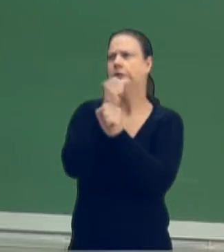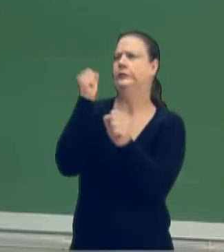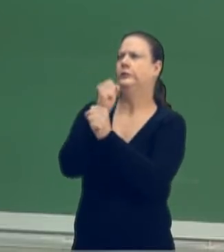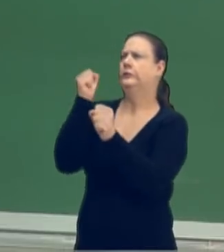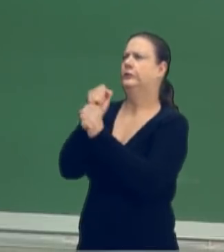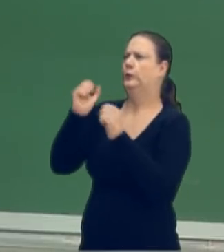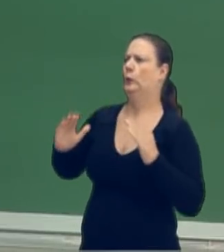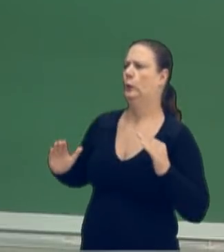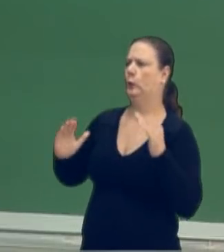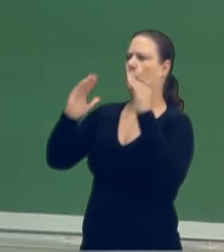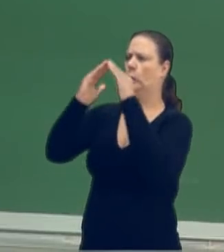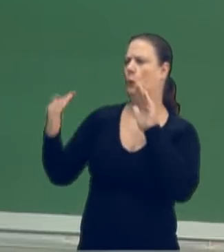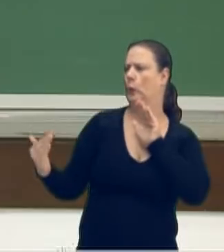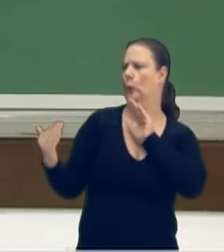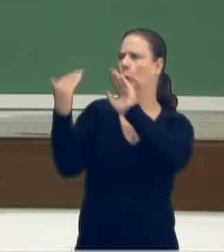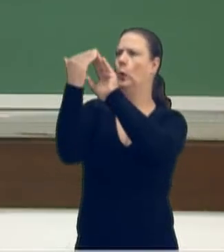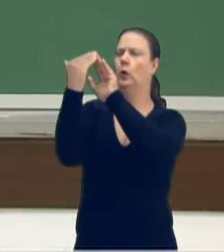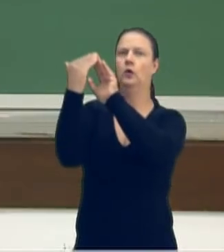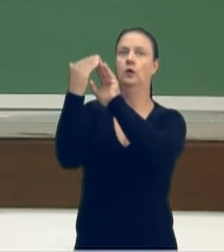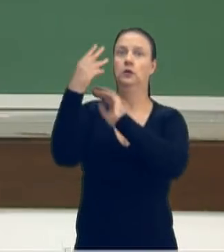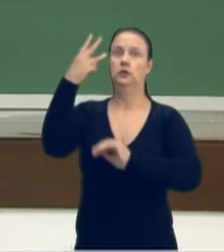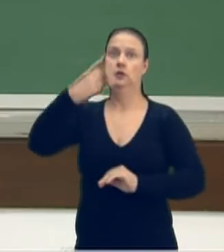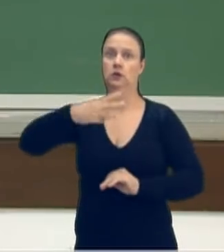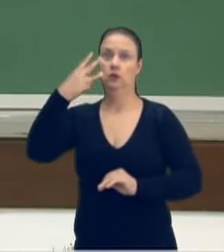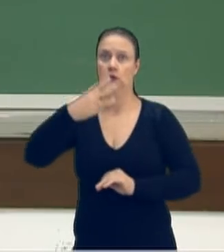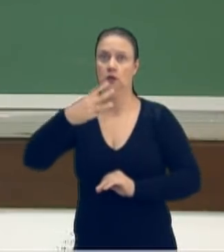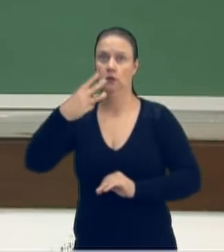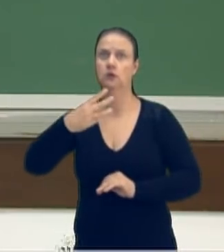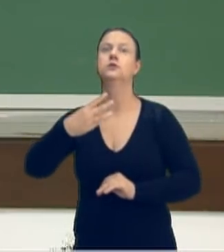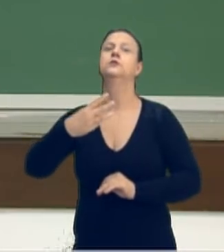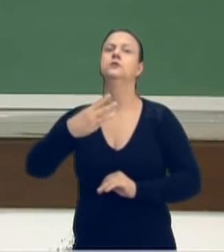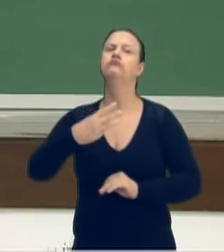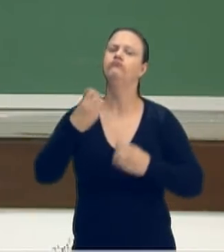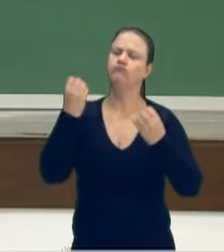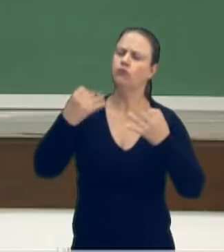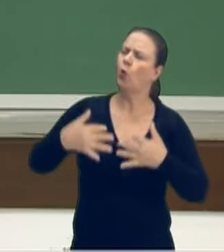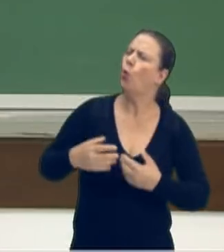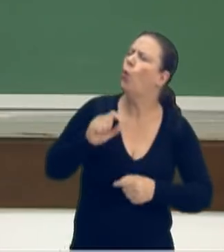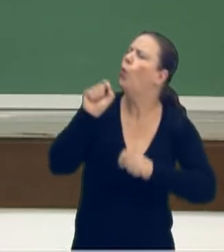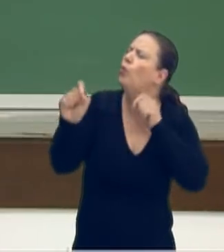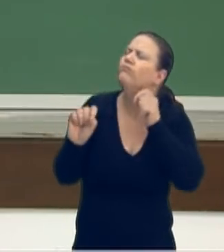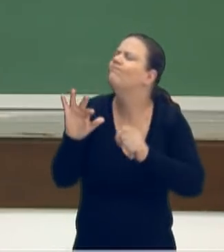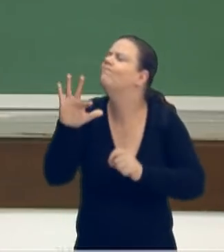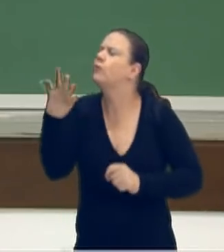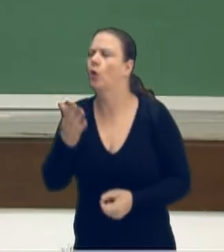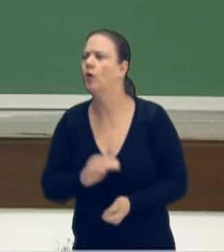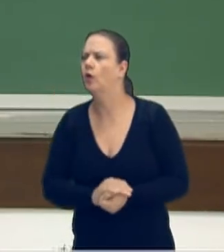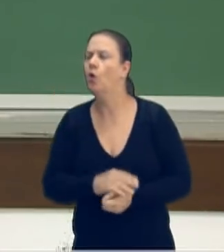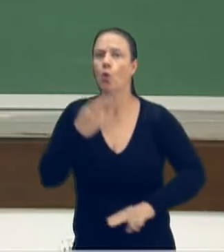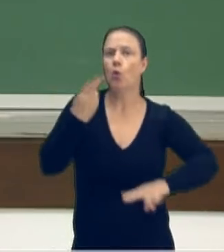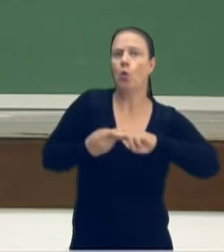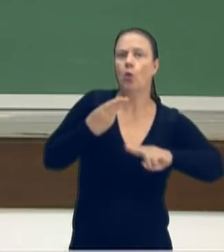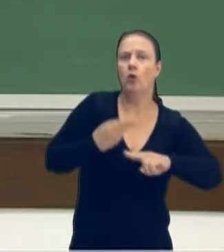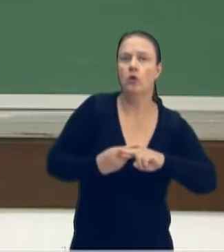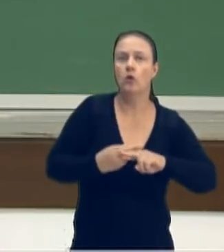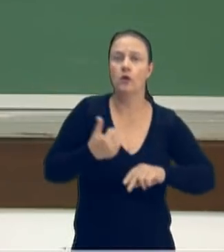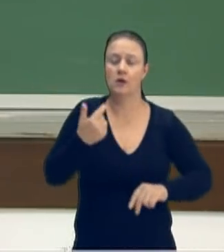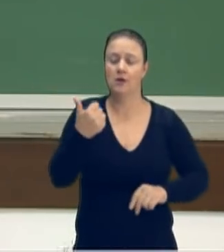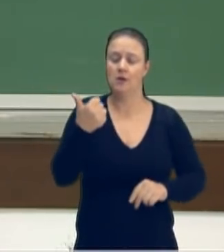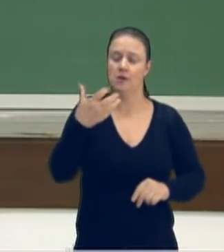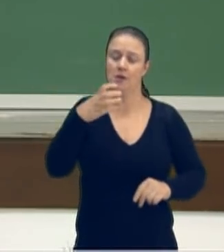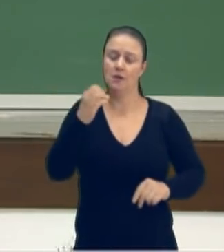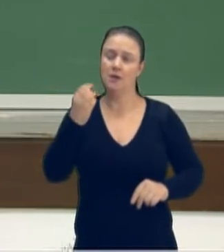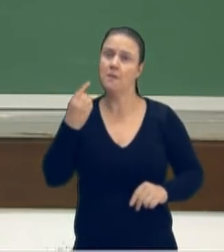né, a pirâmide de Khufu, as 3 pirâmides de Gizé, enfim, fala assim, porque se utilizou, demandou 100